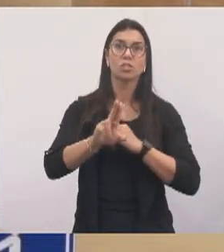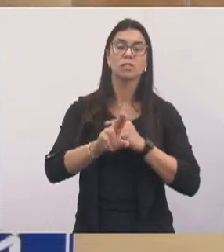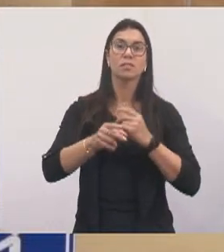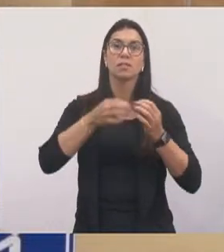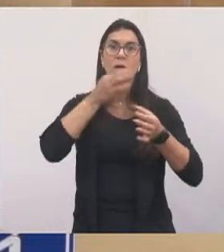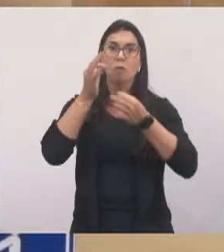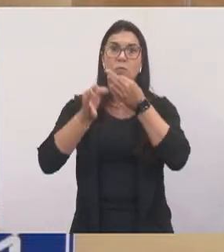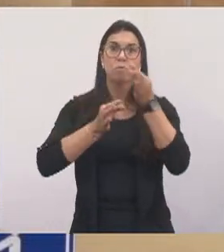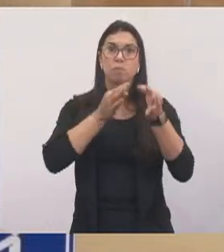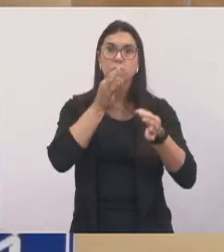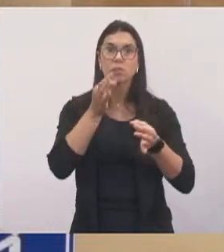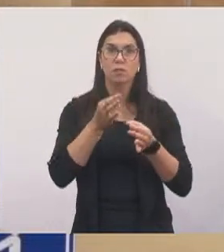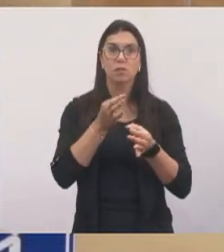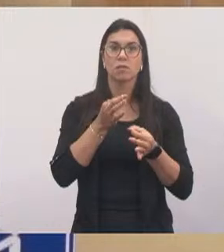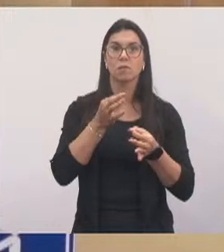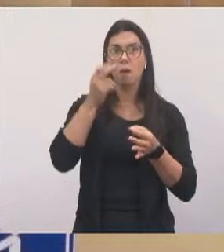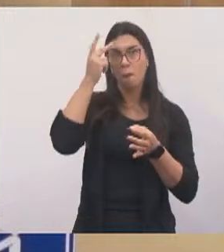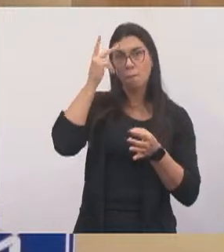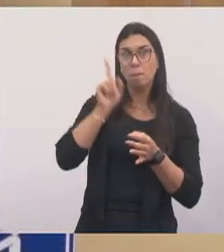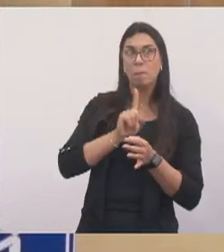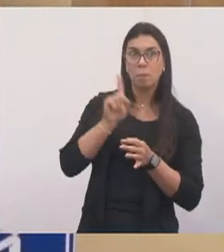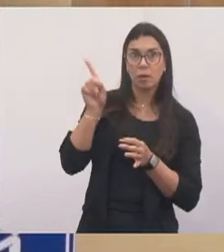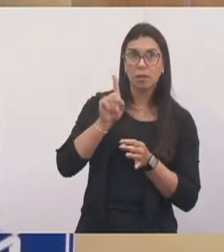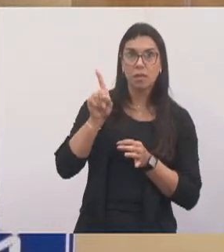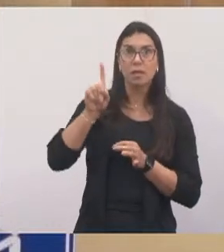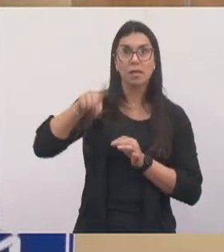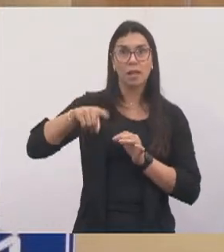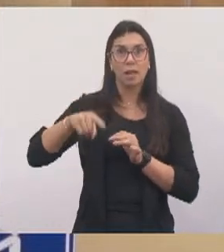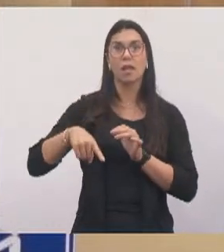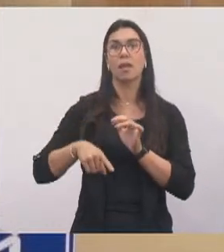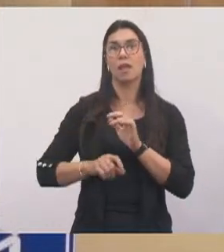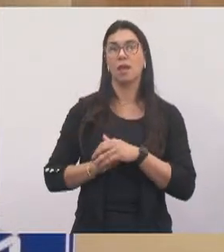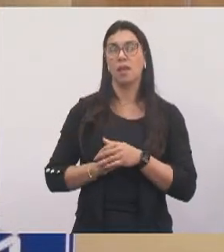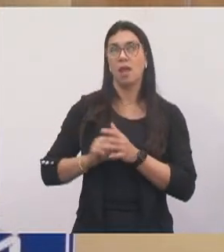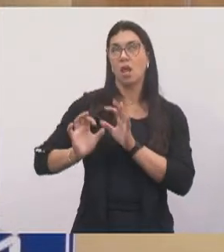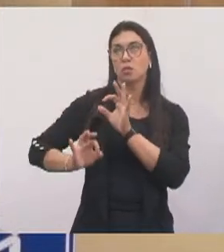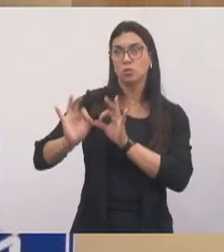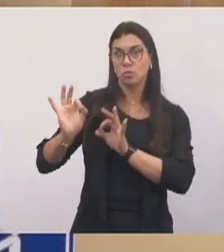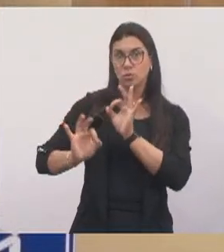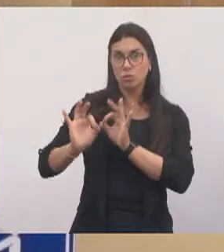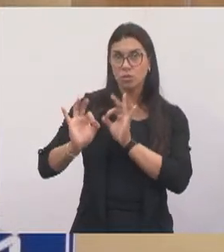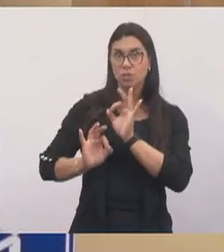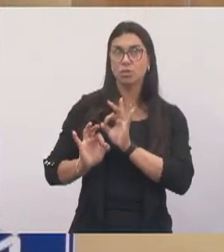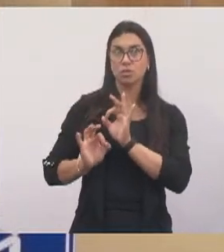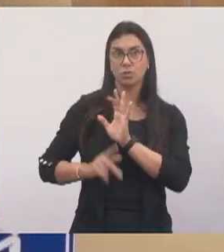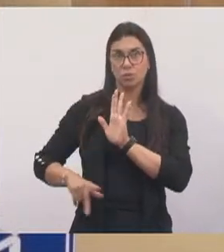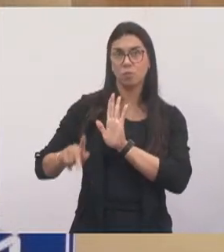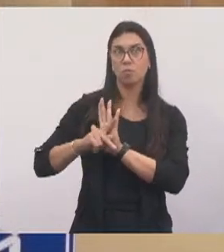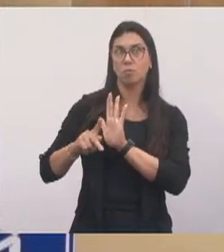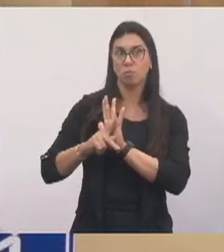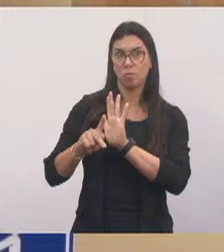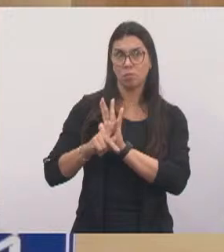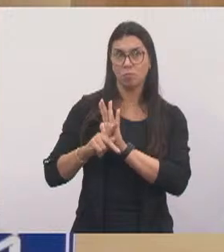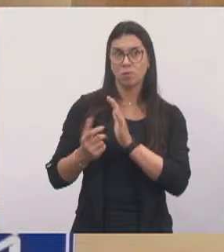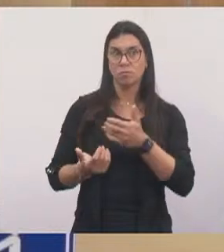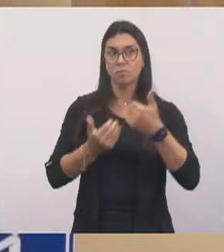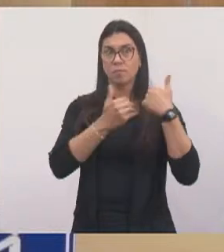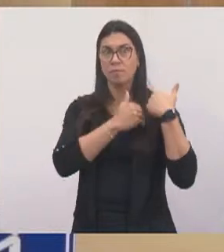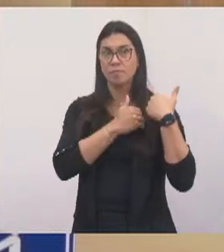argumentos que para ele são corretos, jurídicos, para blindar, bloquear algo que vai